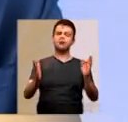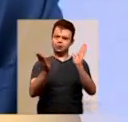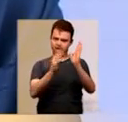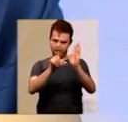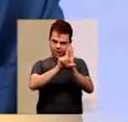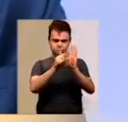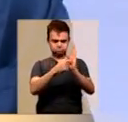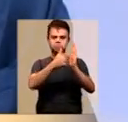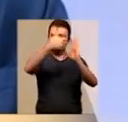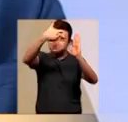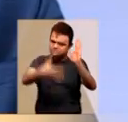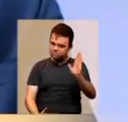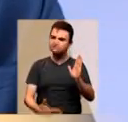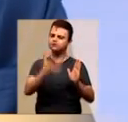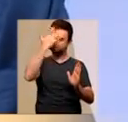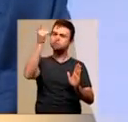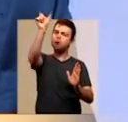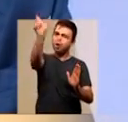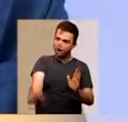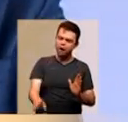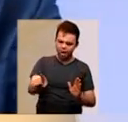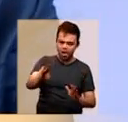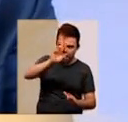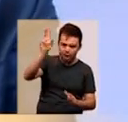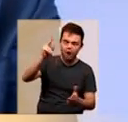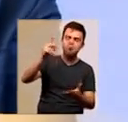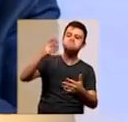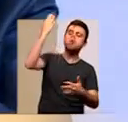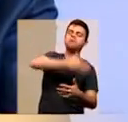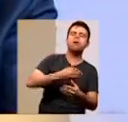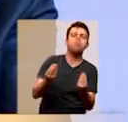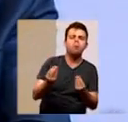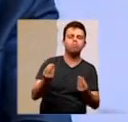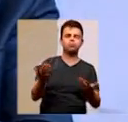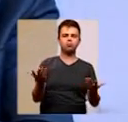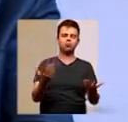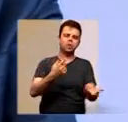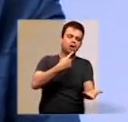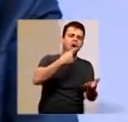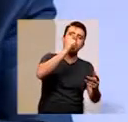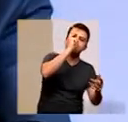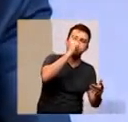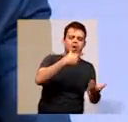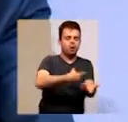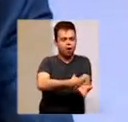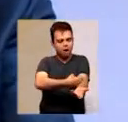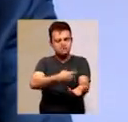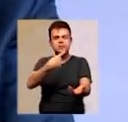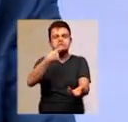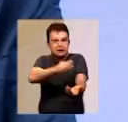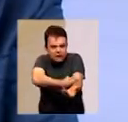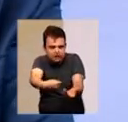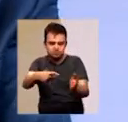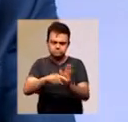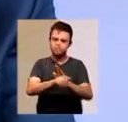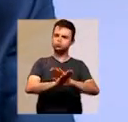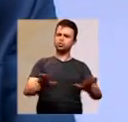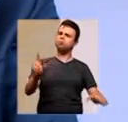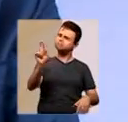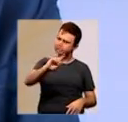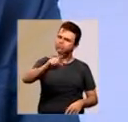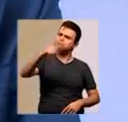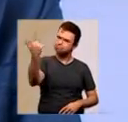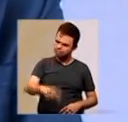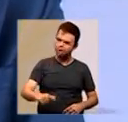código permite para se demonstrar que a pessoa estava bêbada. Não são só os testes aí do bafômetro, etilômetro, ou tirar o